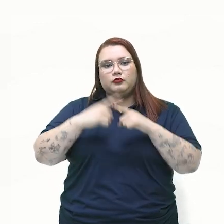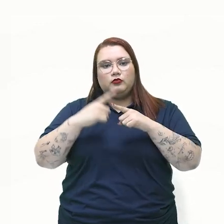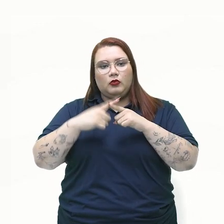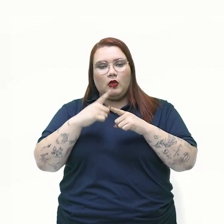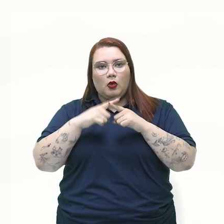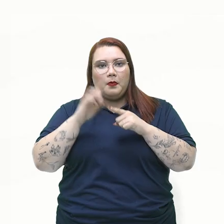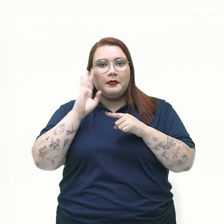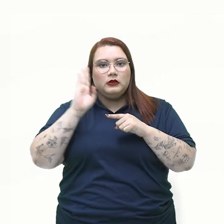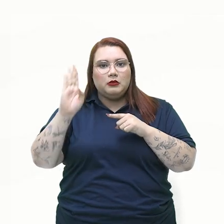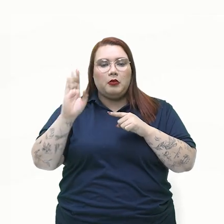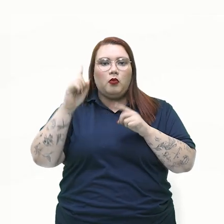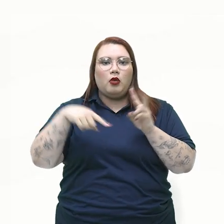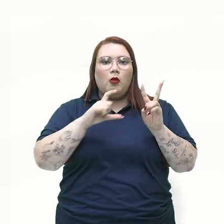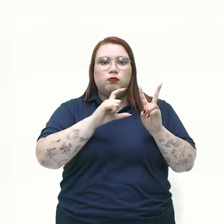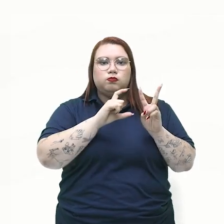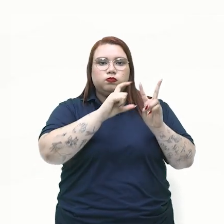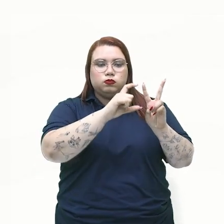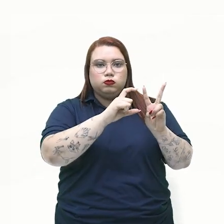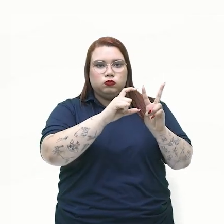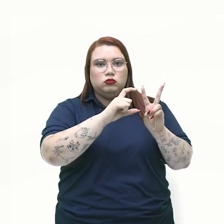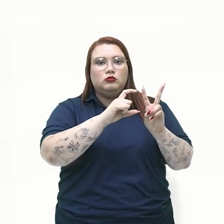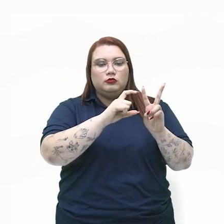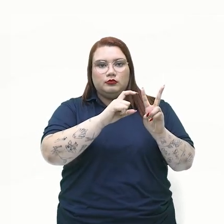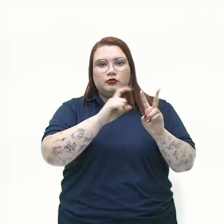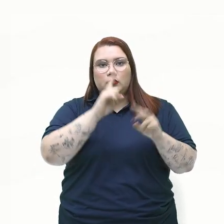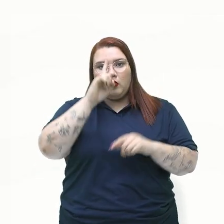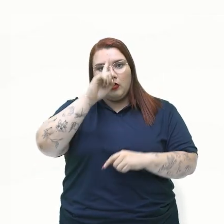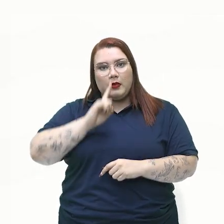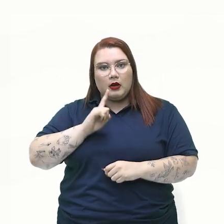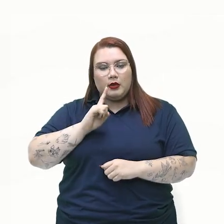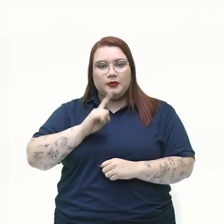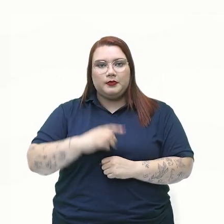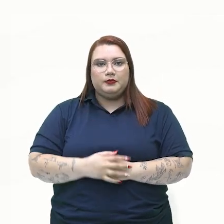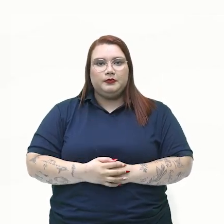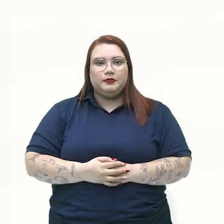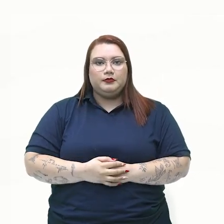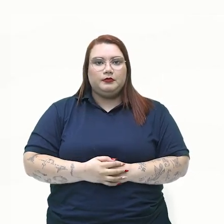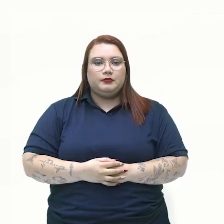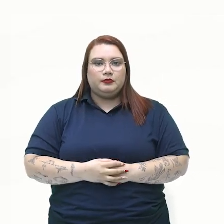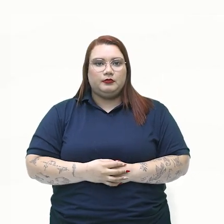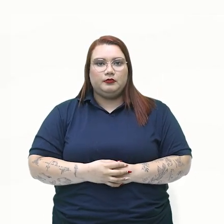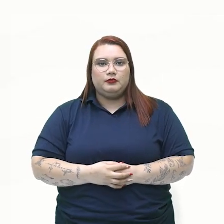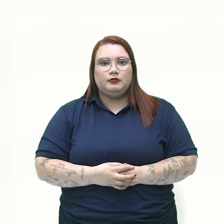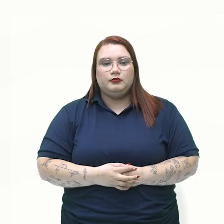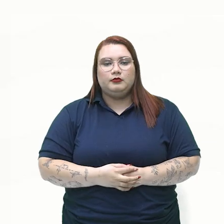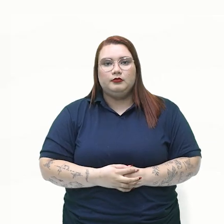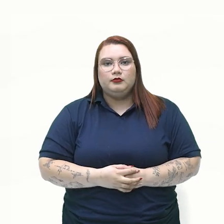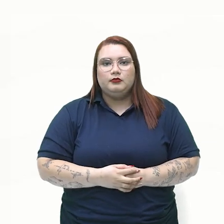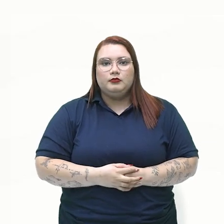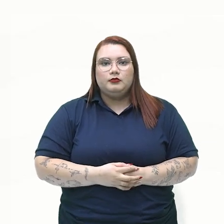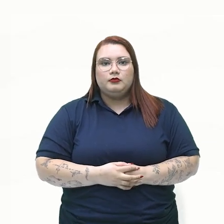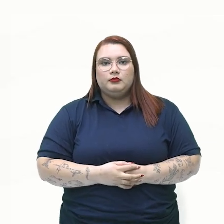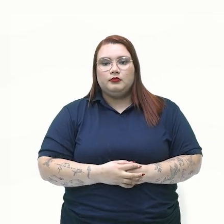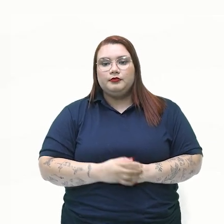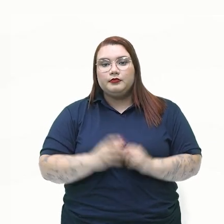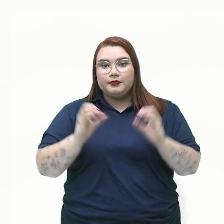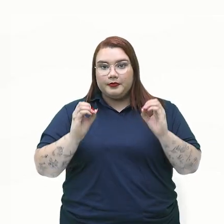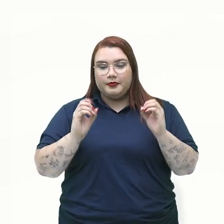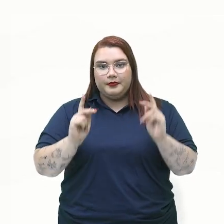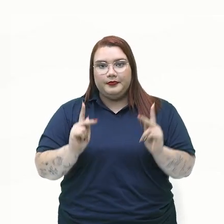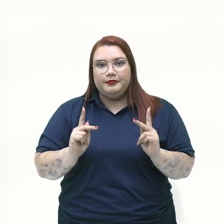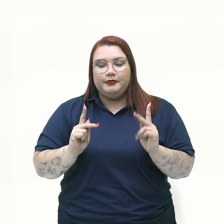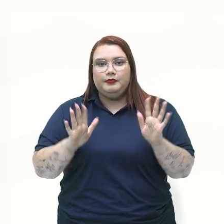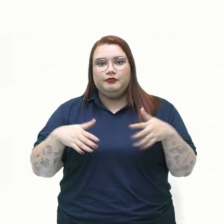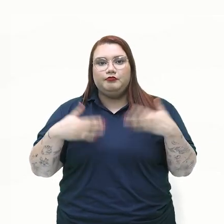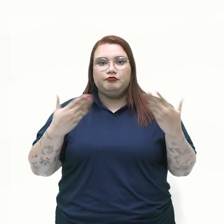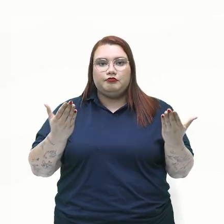porque o dominante prevalece na sua característica, que no caso aqui é a semente amarela,